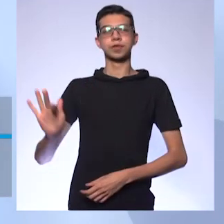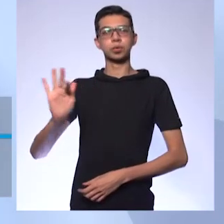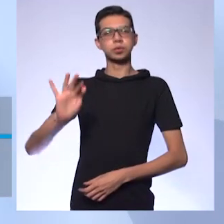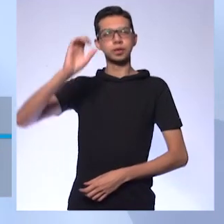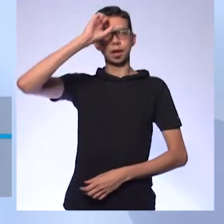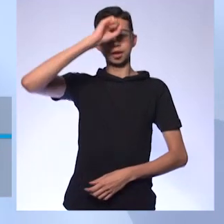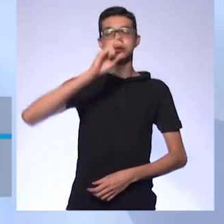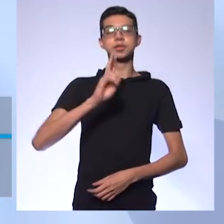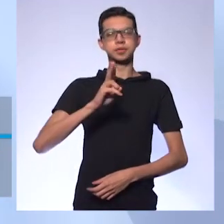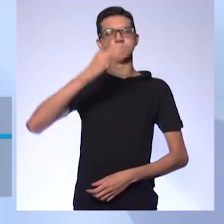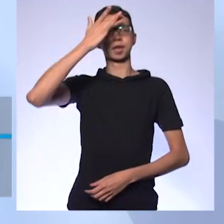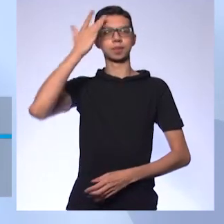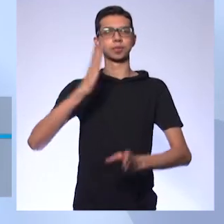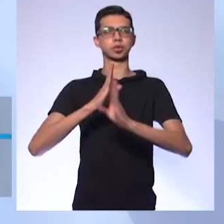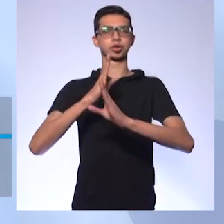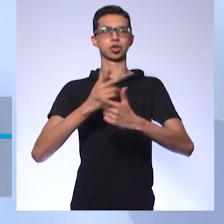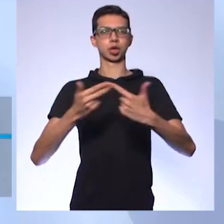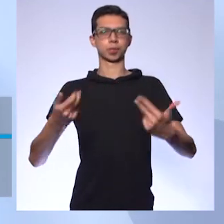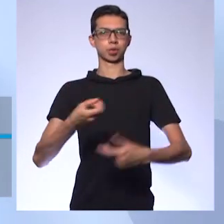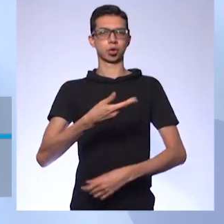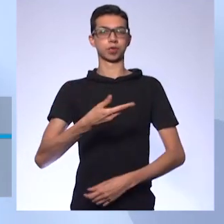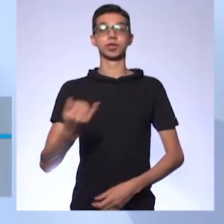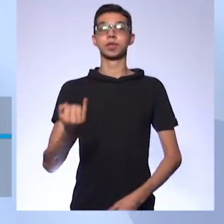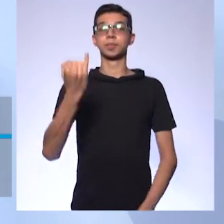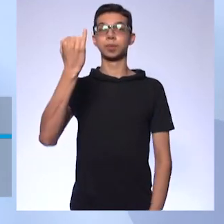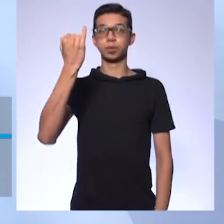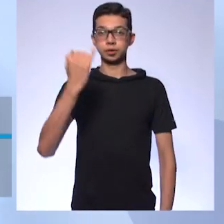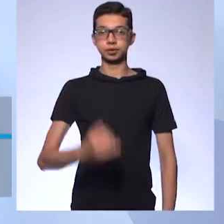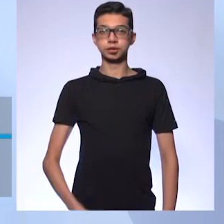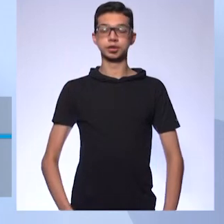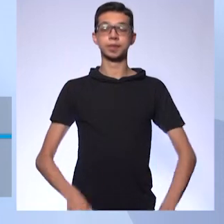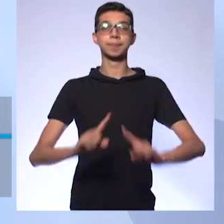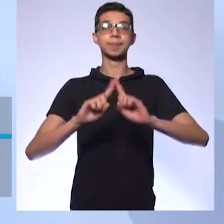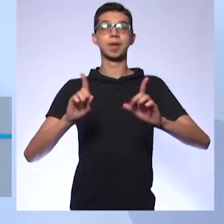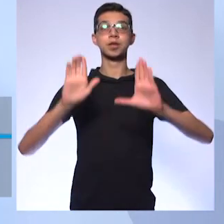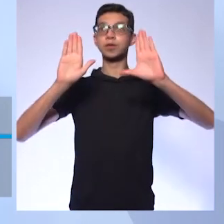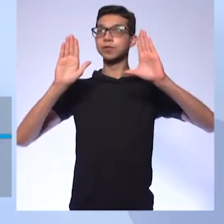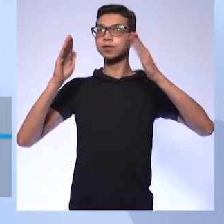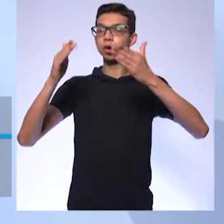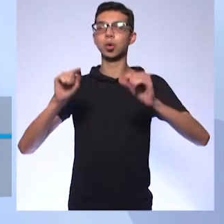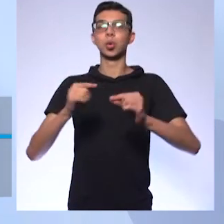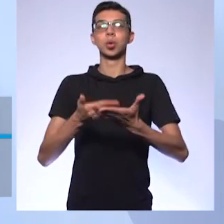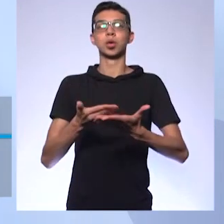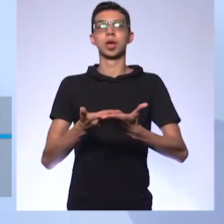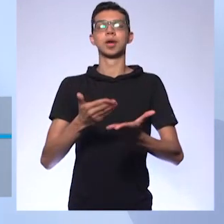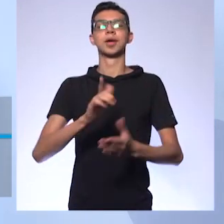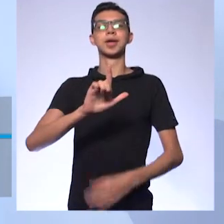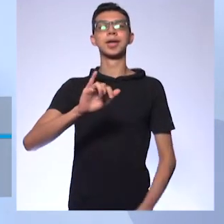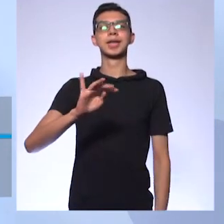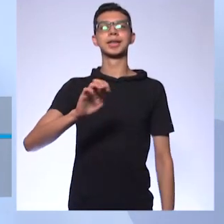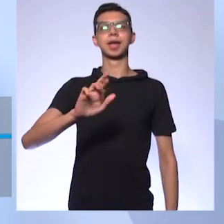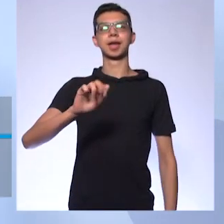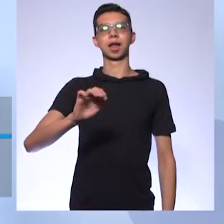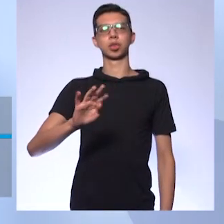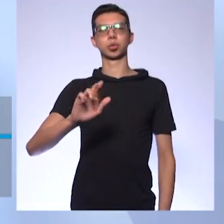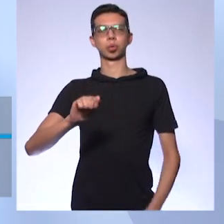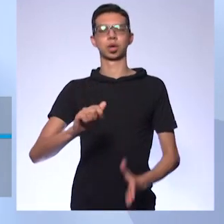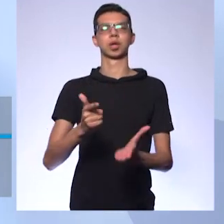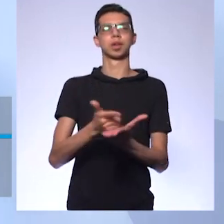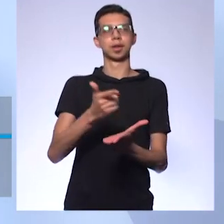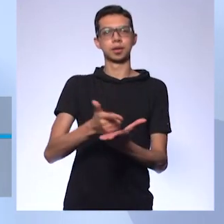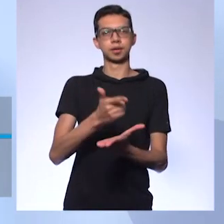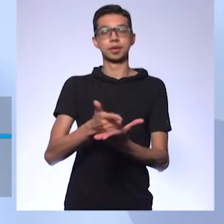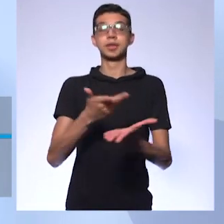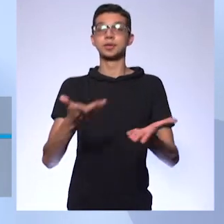alguém descobre algo novo e é muito importante. Porém, o foco da nossa aula é literatura, e quando a gente fala de literatura, a literatura da